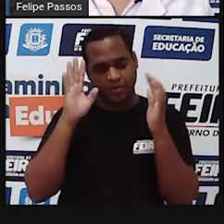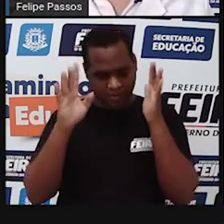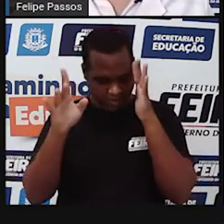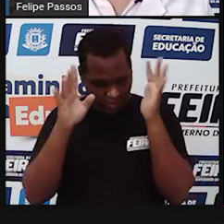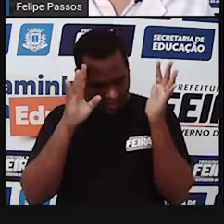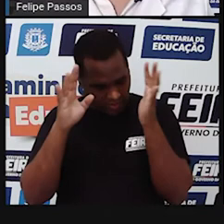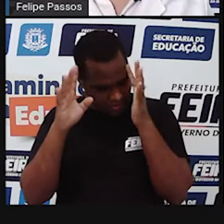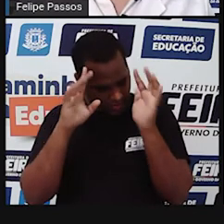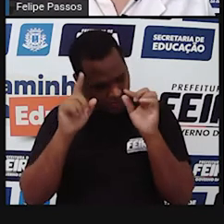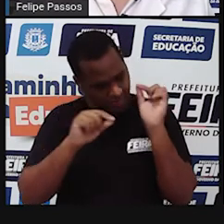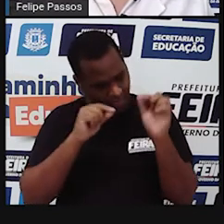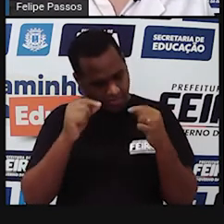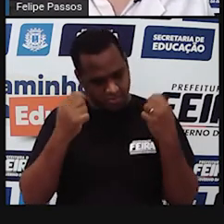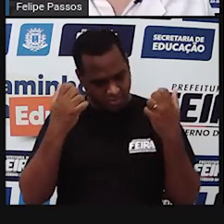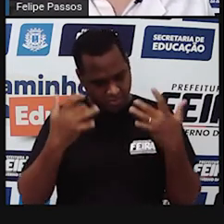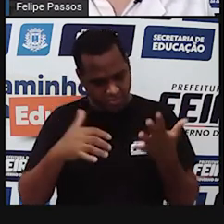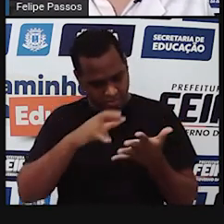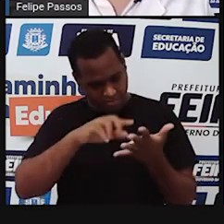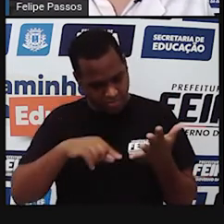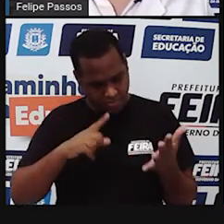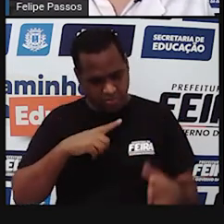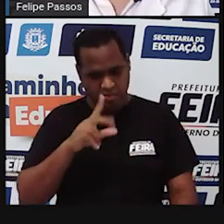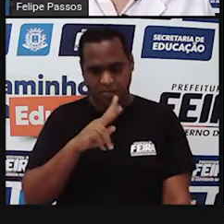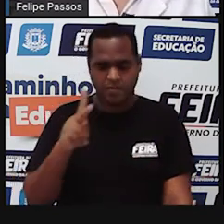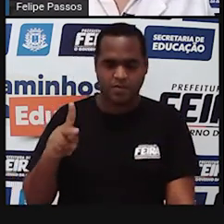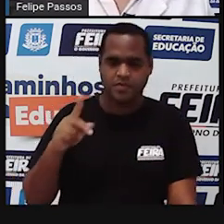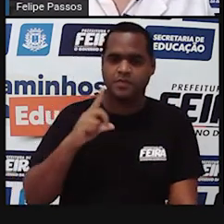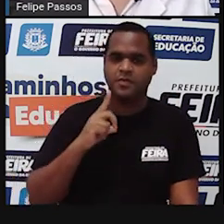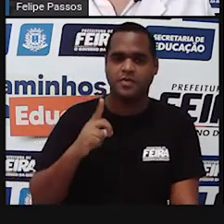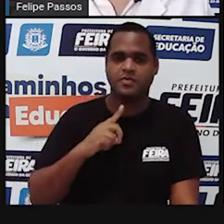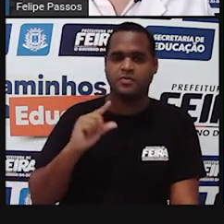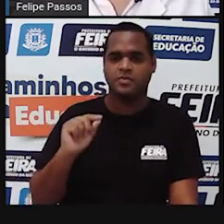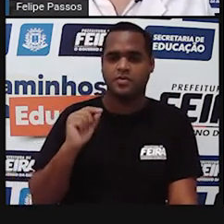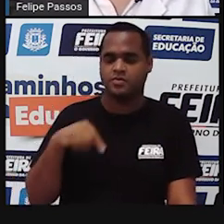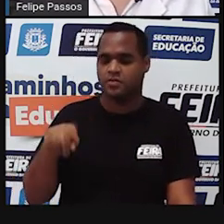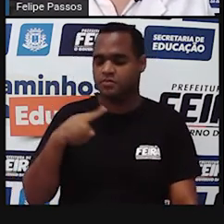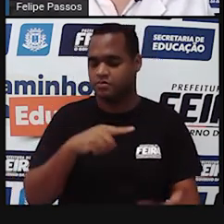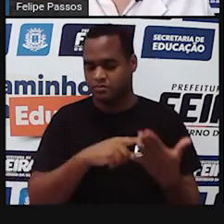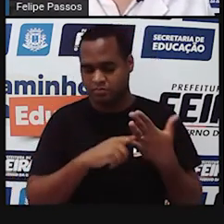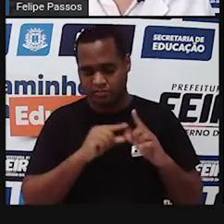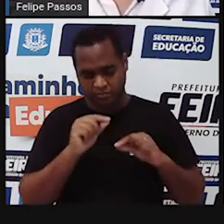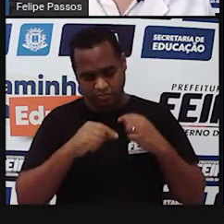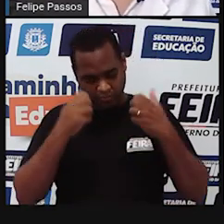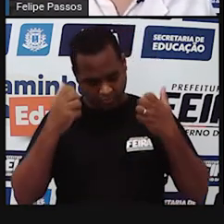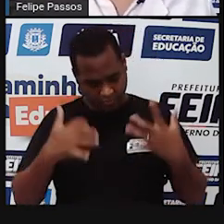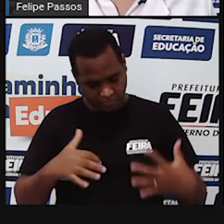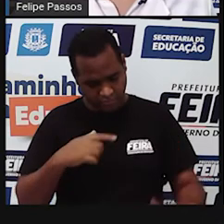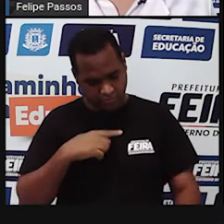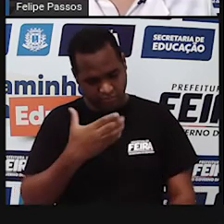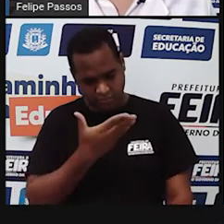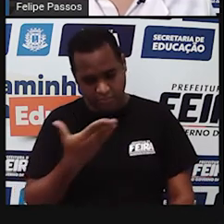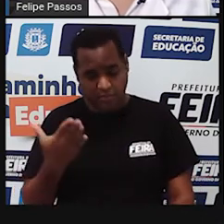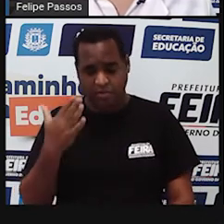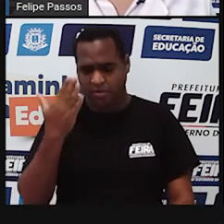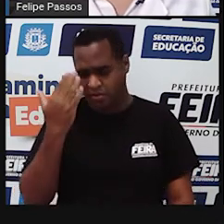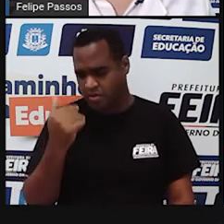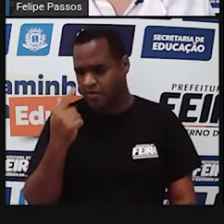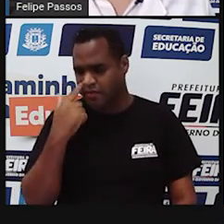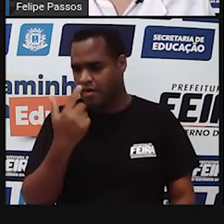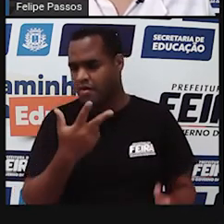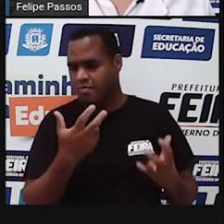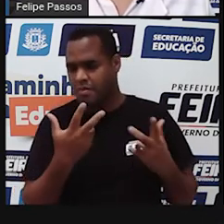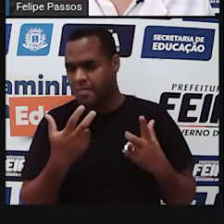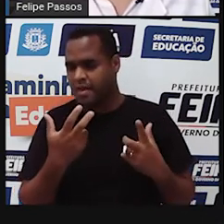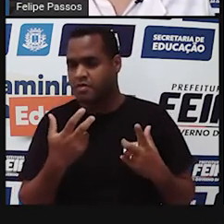nossos atos, né? Nós, professores, estamos aqui para ajudar também. Então, se você percebe que sofreu algum tipo